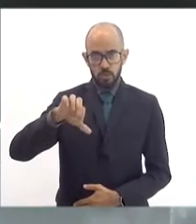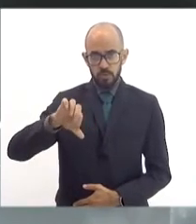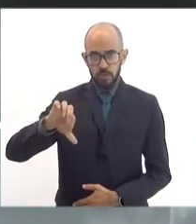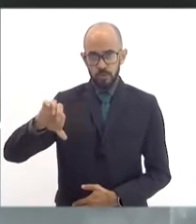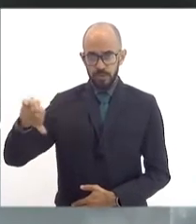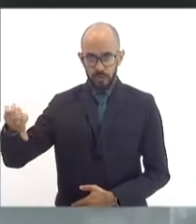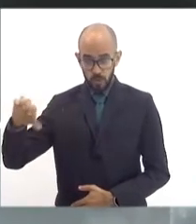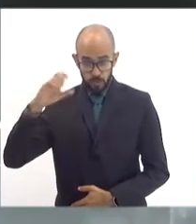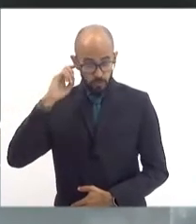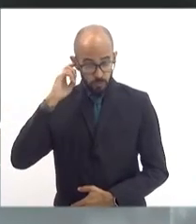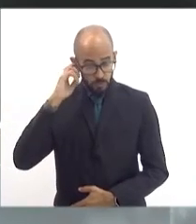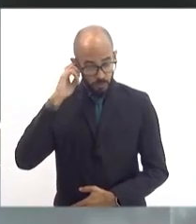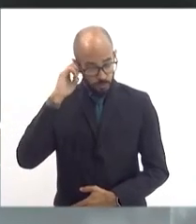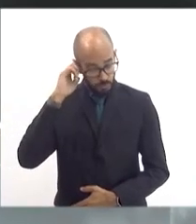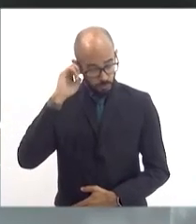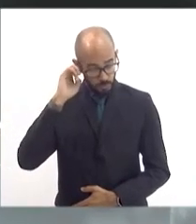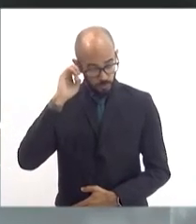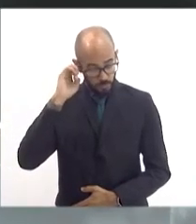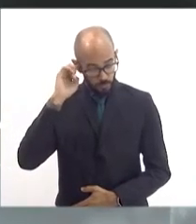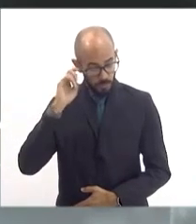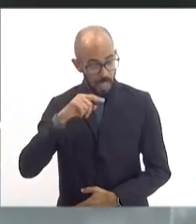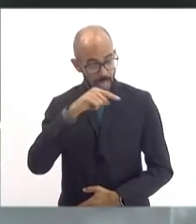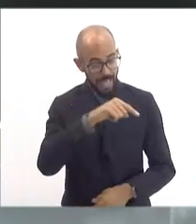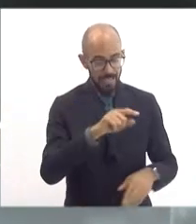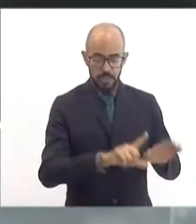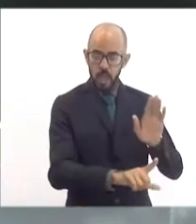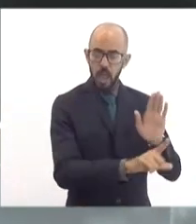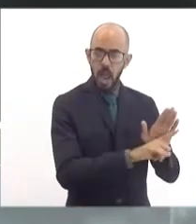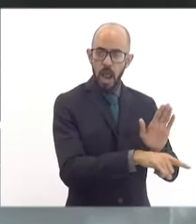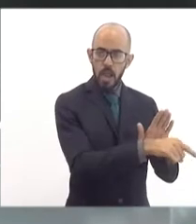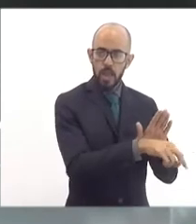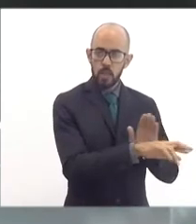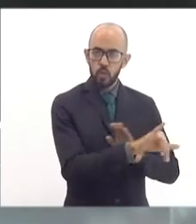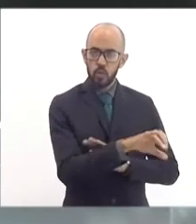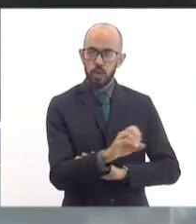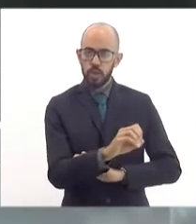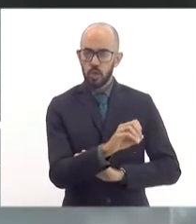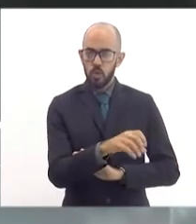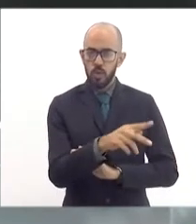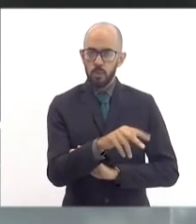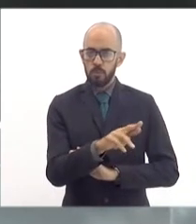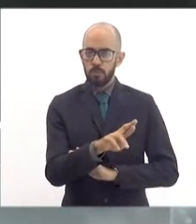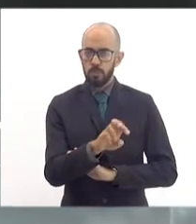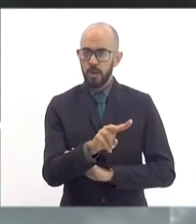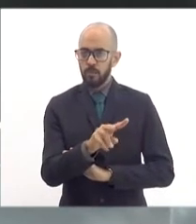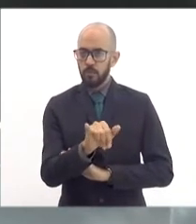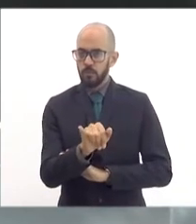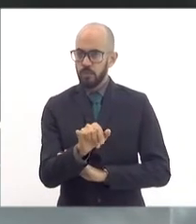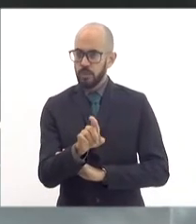3189 de 99, que é a lei do Rio Previdência, né?